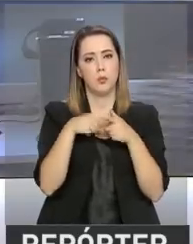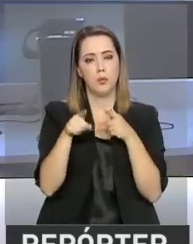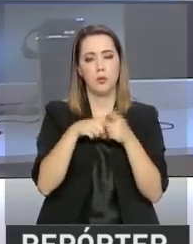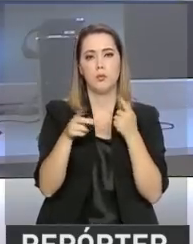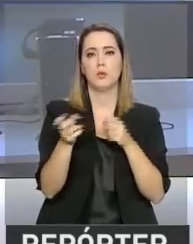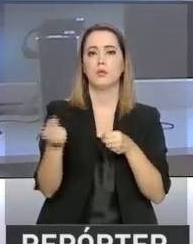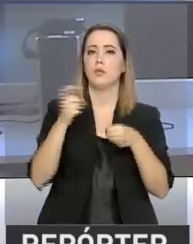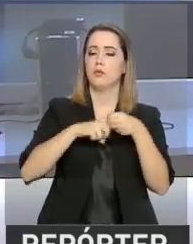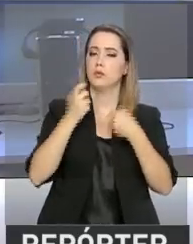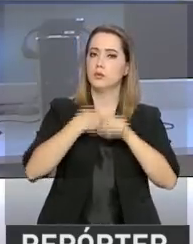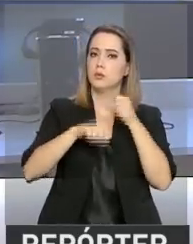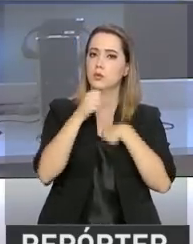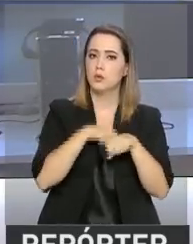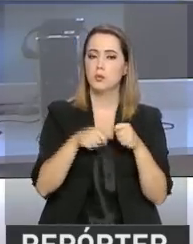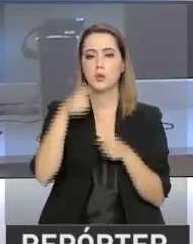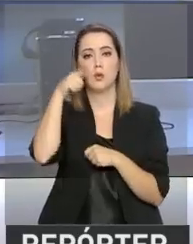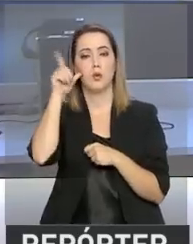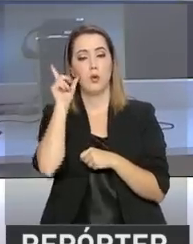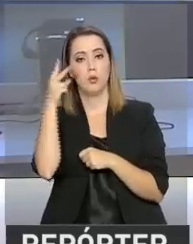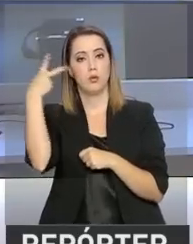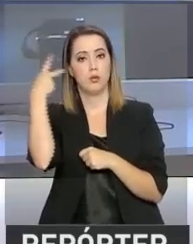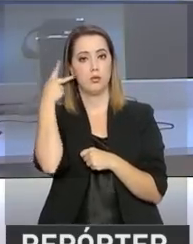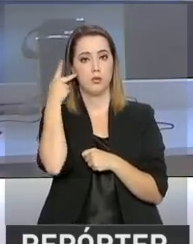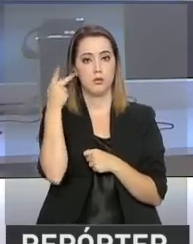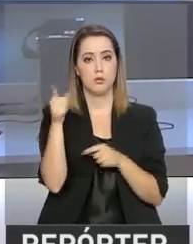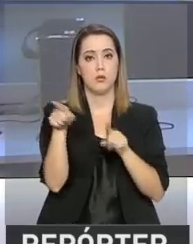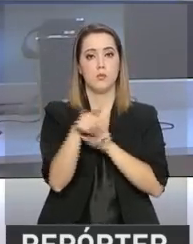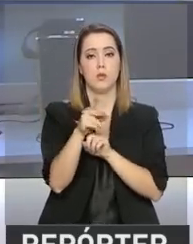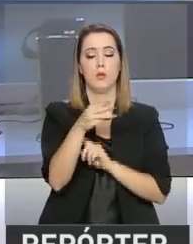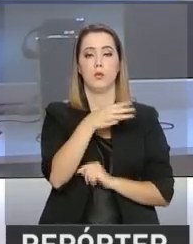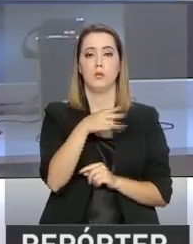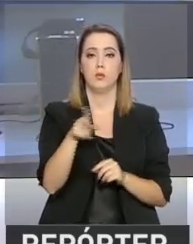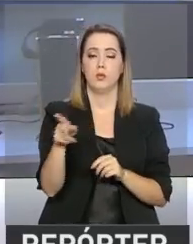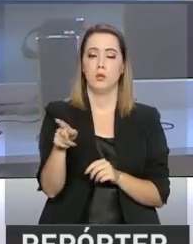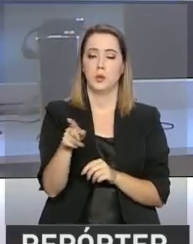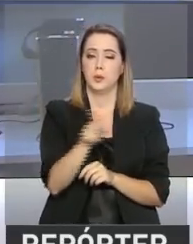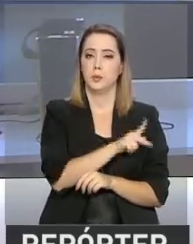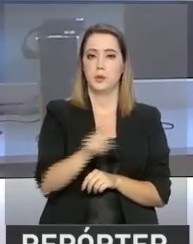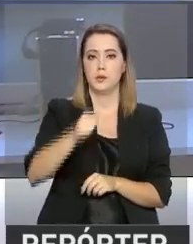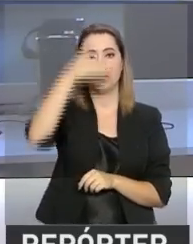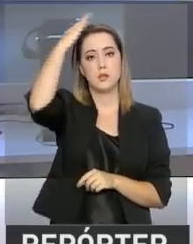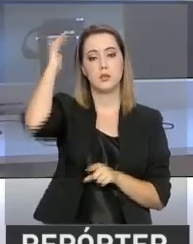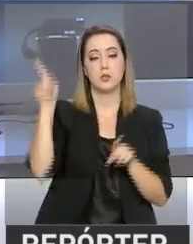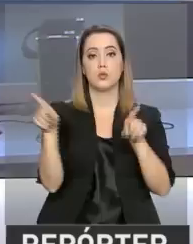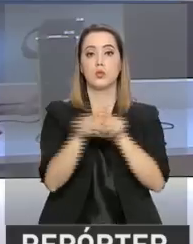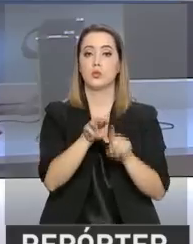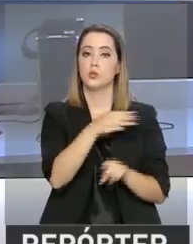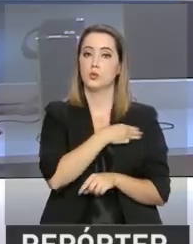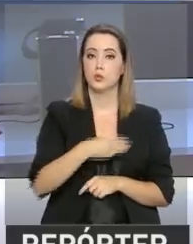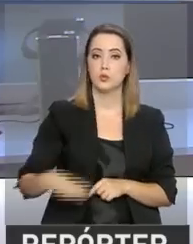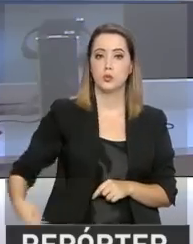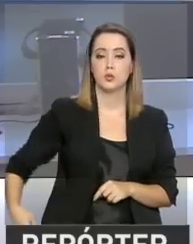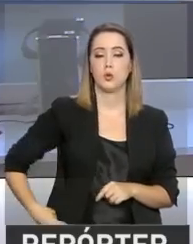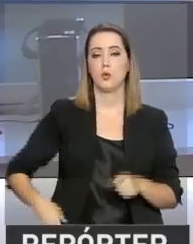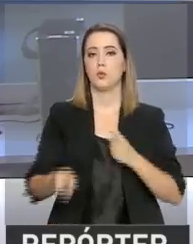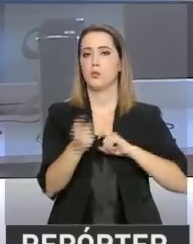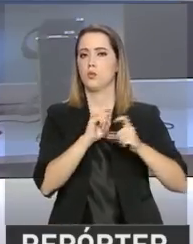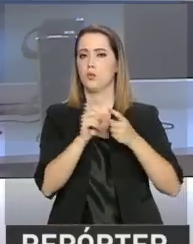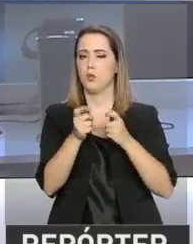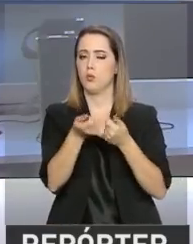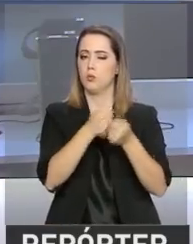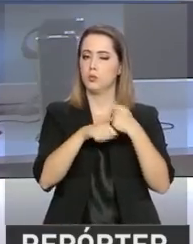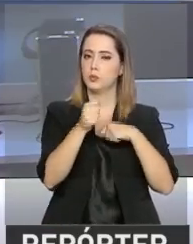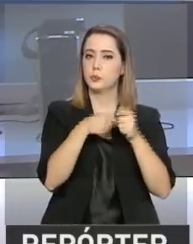São Paulo, Temer e o ministro da Fazenda, Henrique Meirelles, receberam o prêmio Líderes do Brasil 2016. Eles destacaram